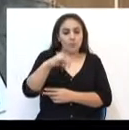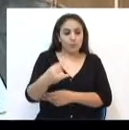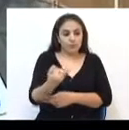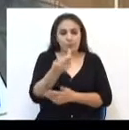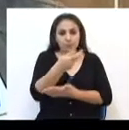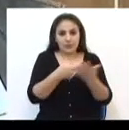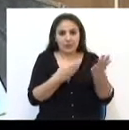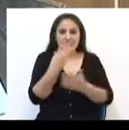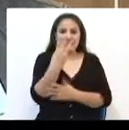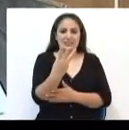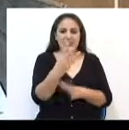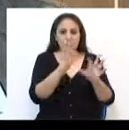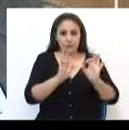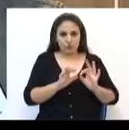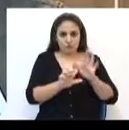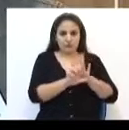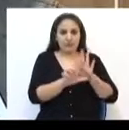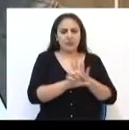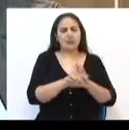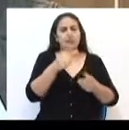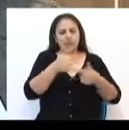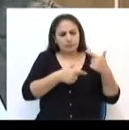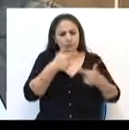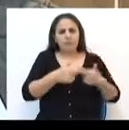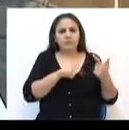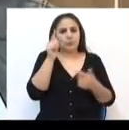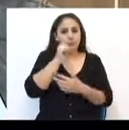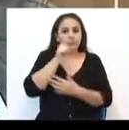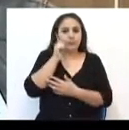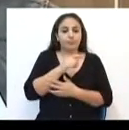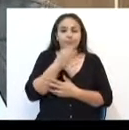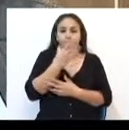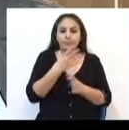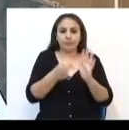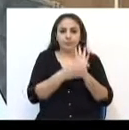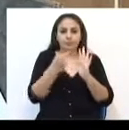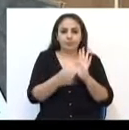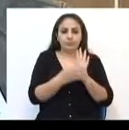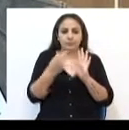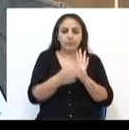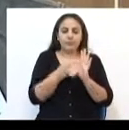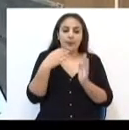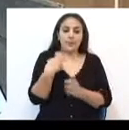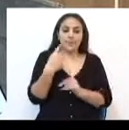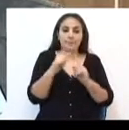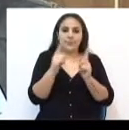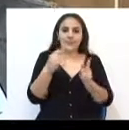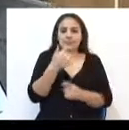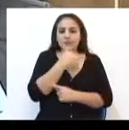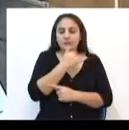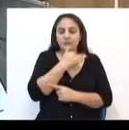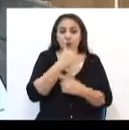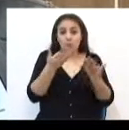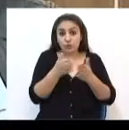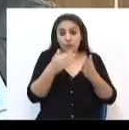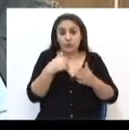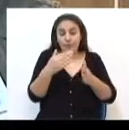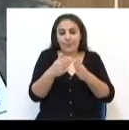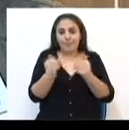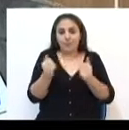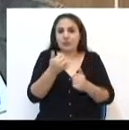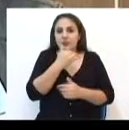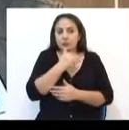leis, projetos que foram fundamentados, trabalhados com uma boa justificativa. Infelizmente, e hoje eu me desculpei